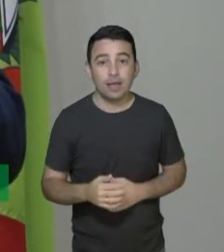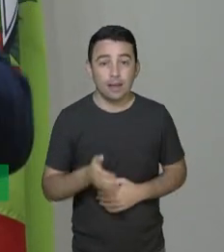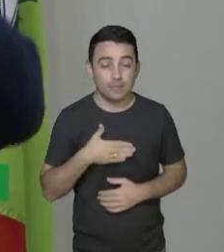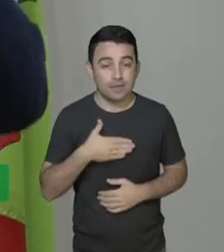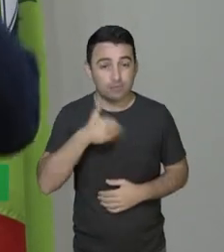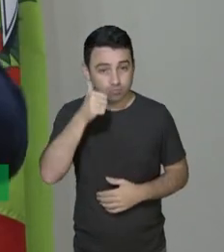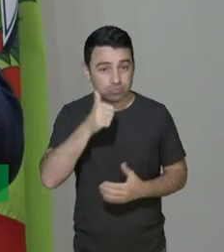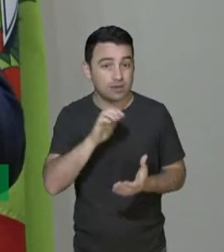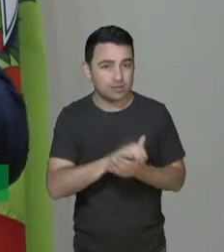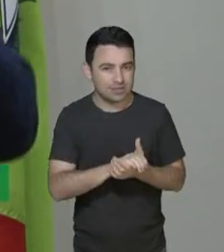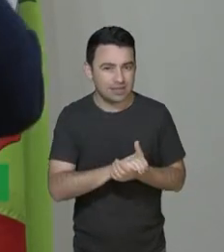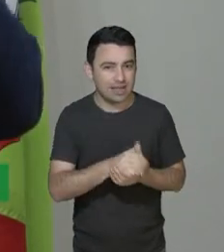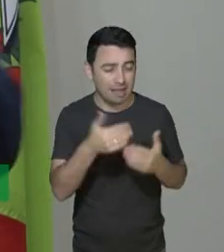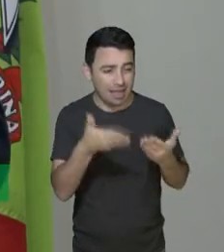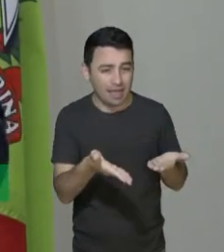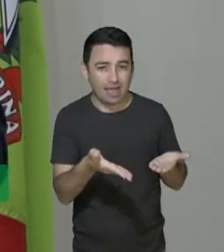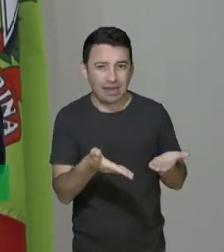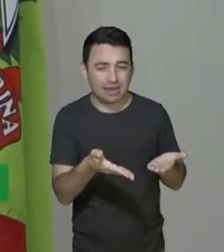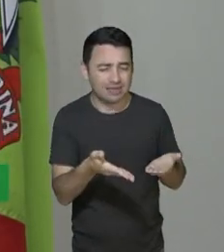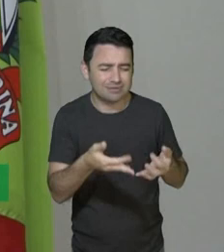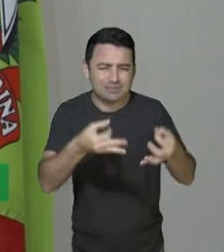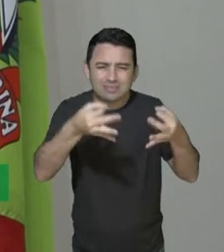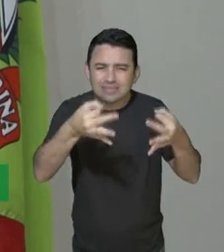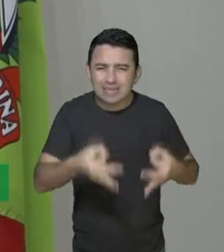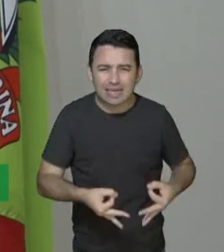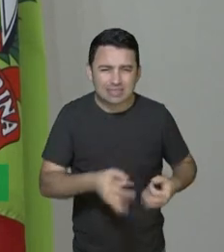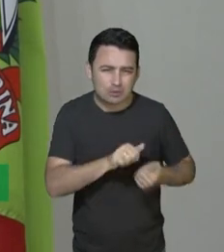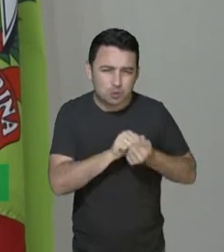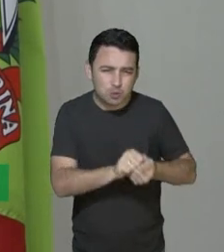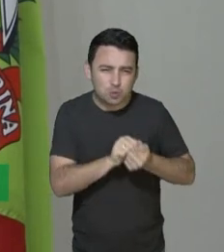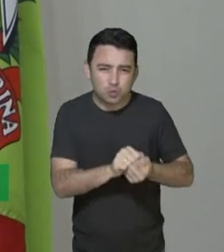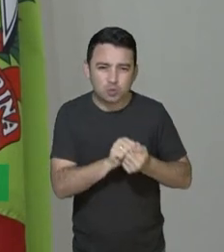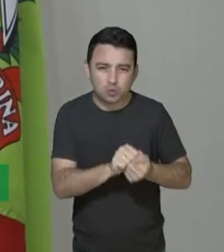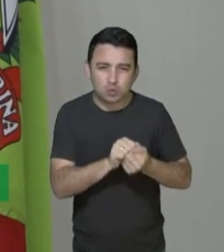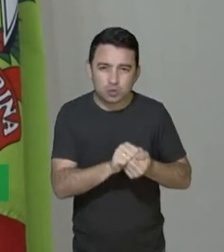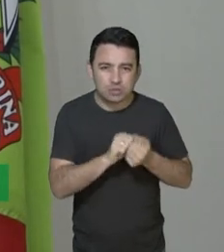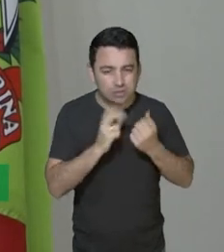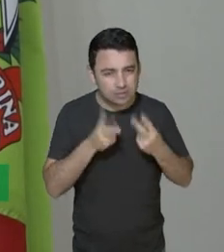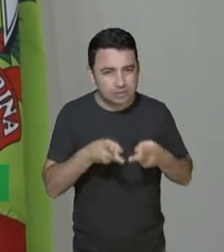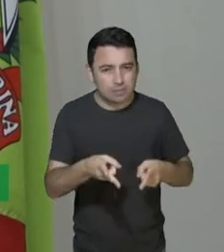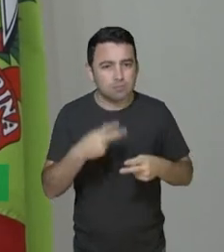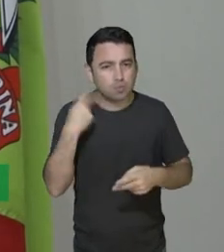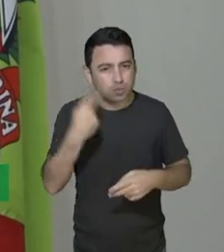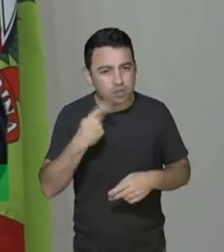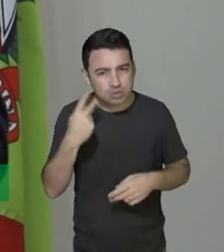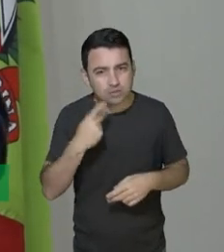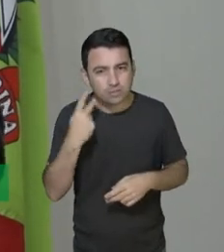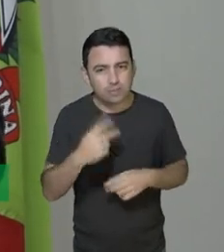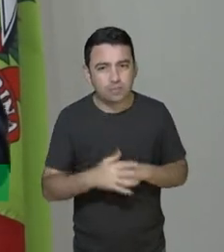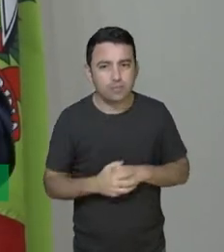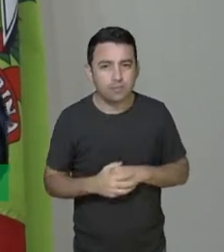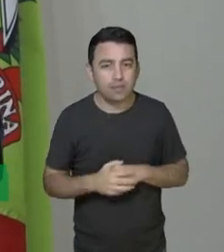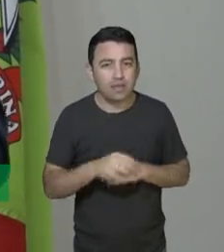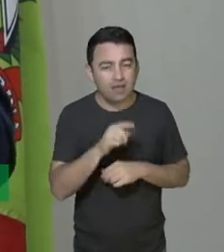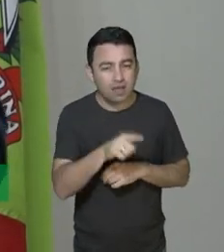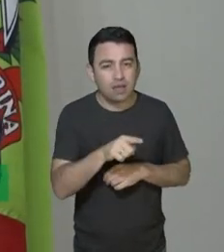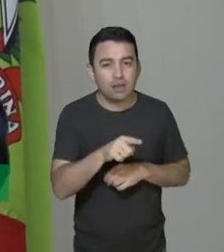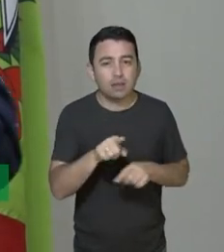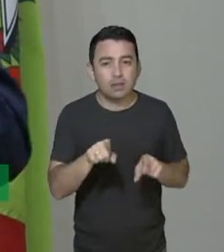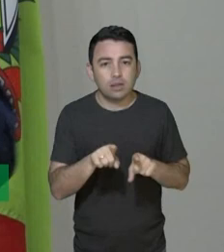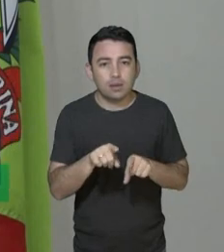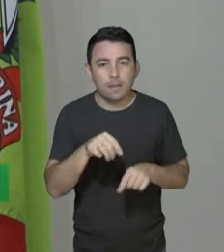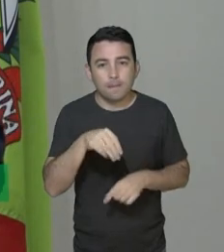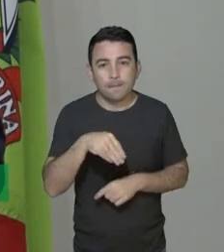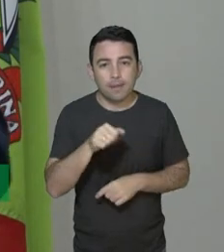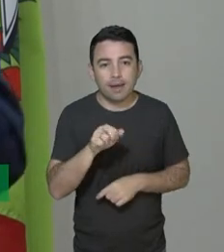esposa, uma santa, que sempre me acompanhou em toda a jornada política, e uma moça se chama Marasa,